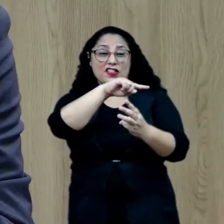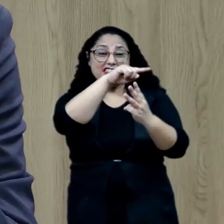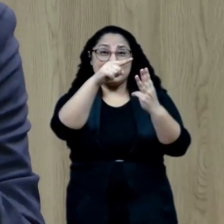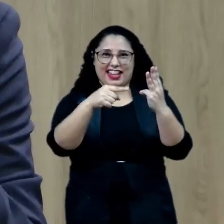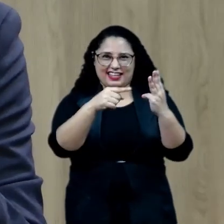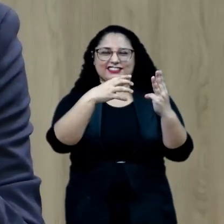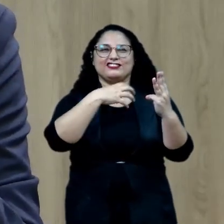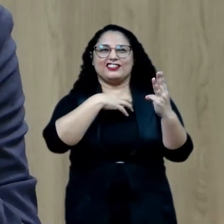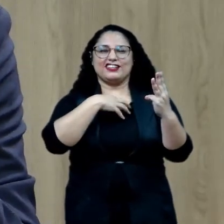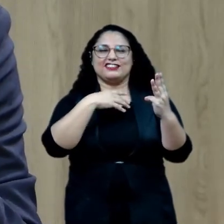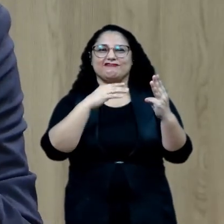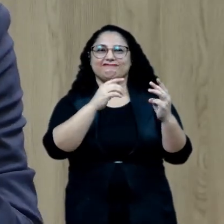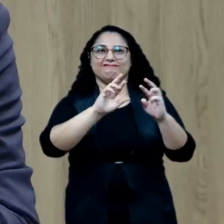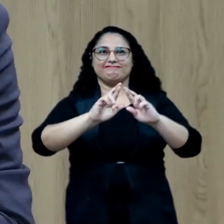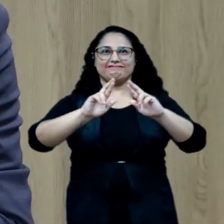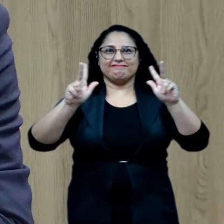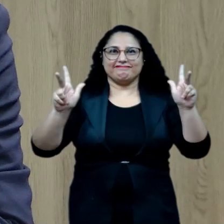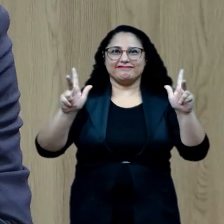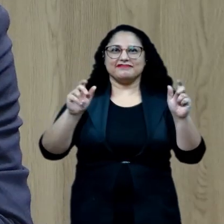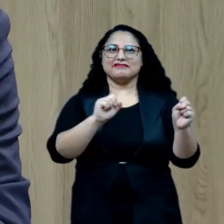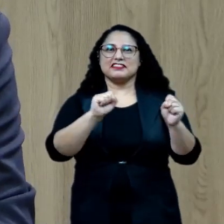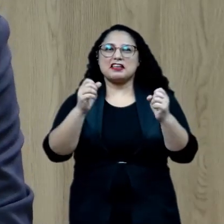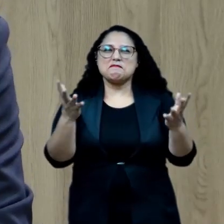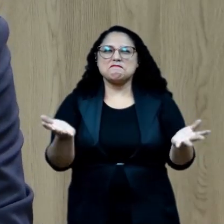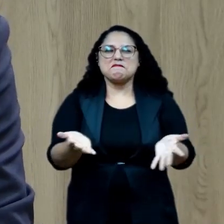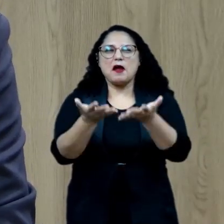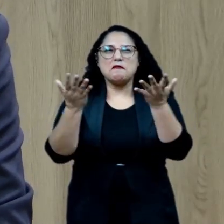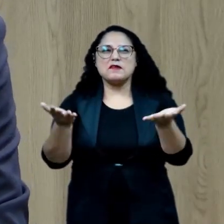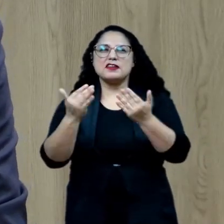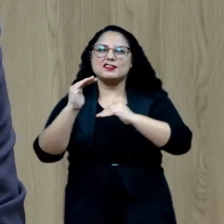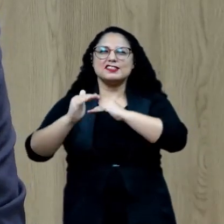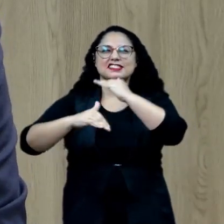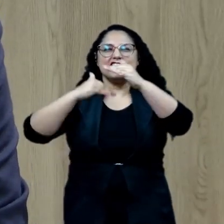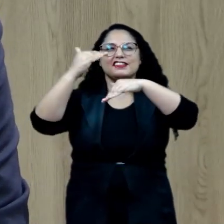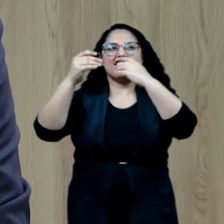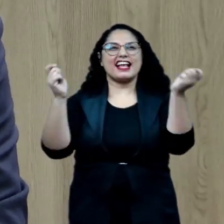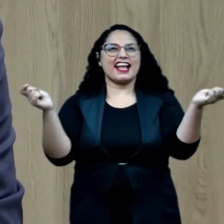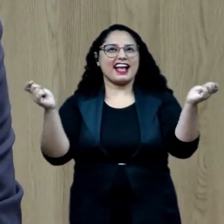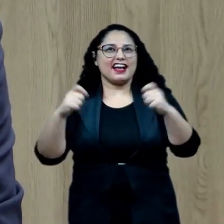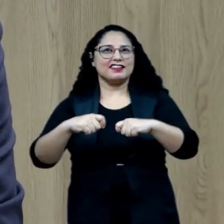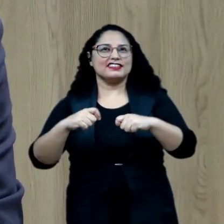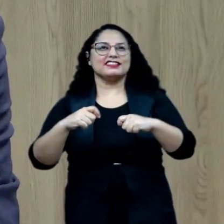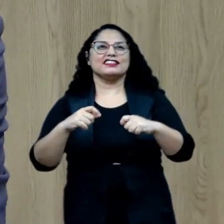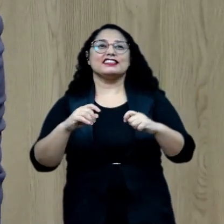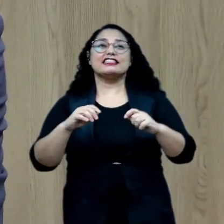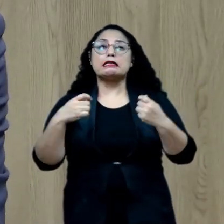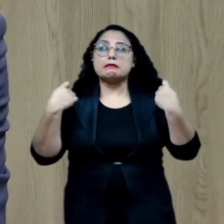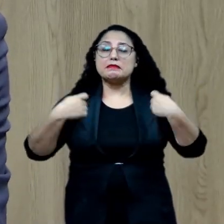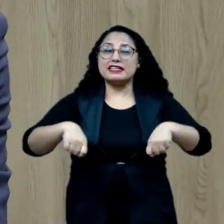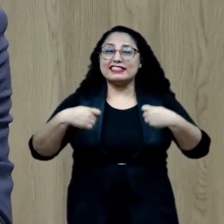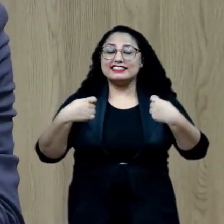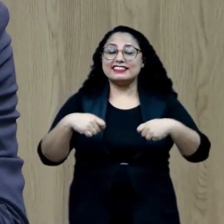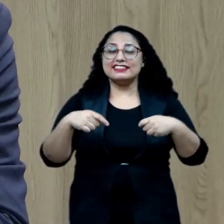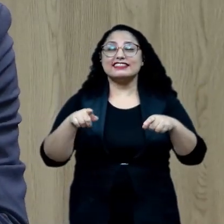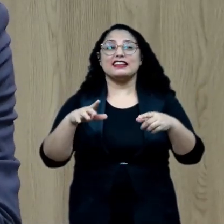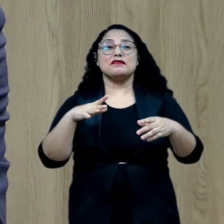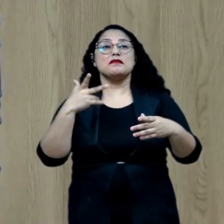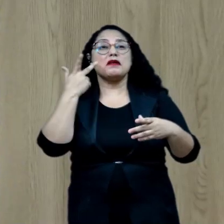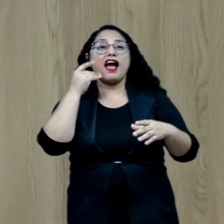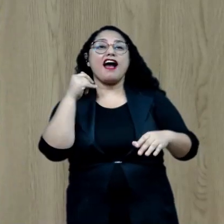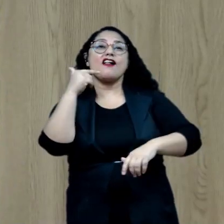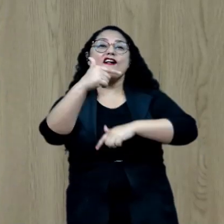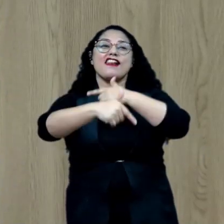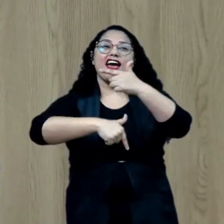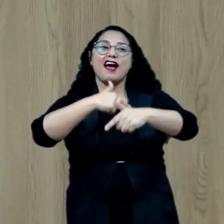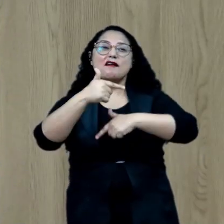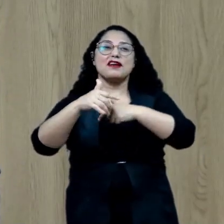3 modalidades super distintas que propiciam o desenvolvimento das habilidades e competências necessárias para a